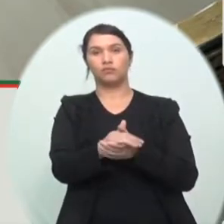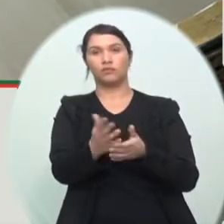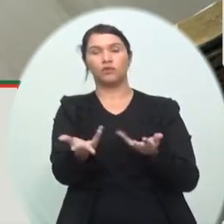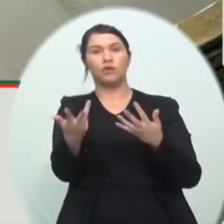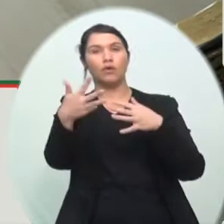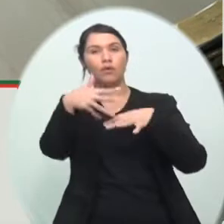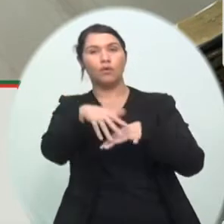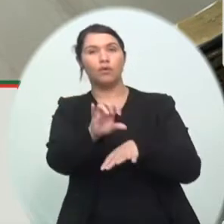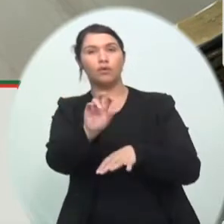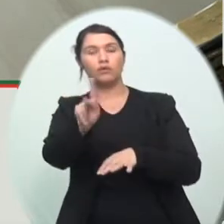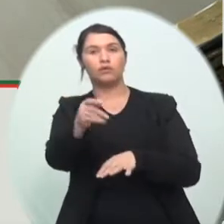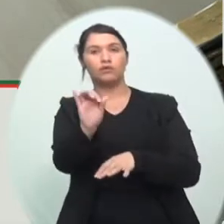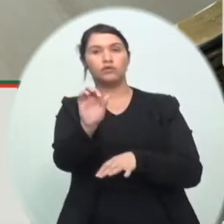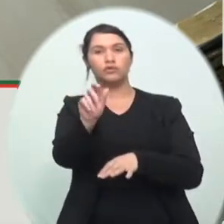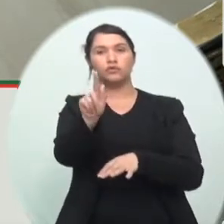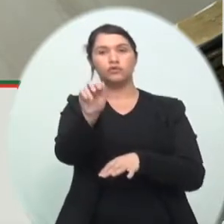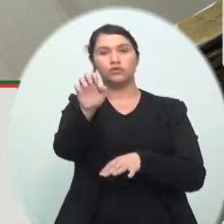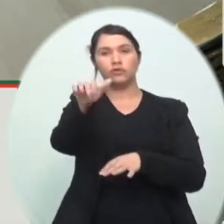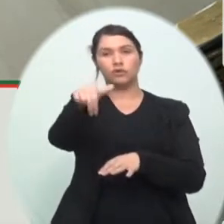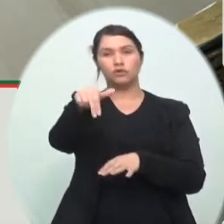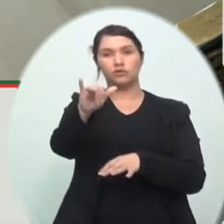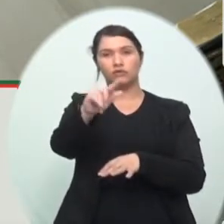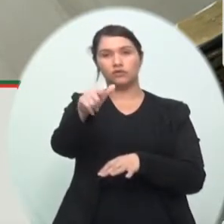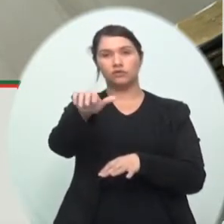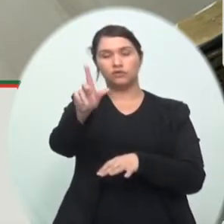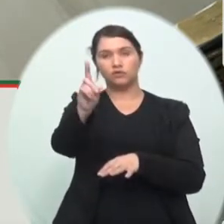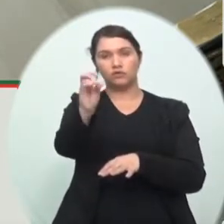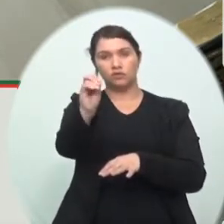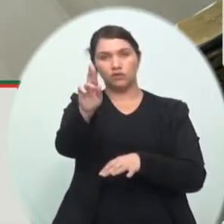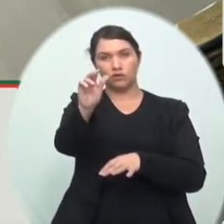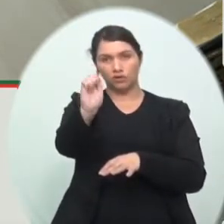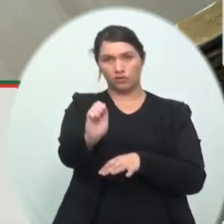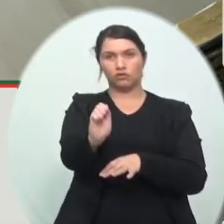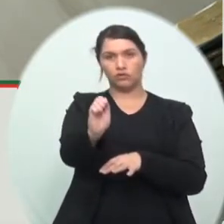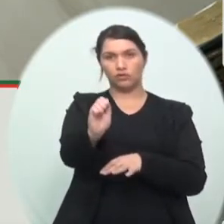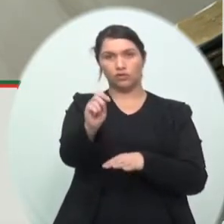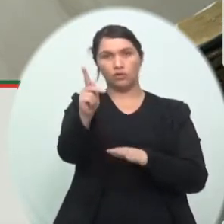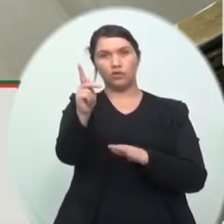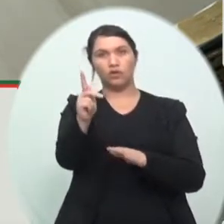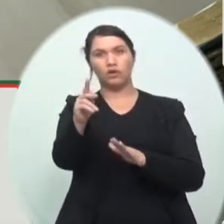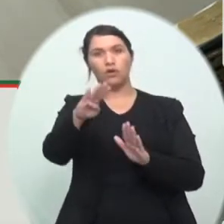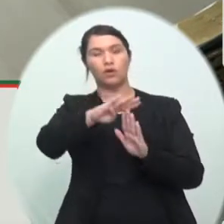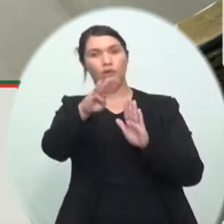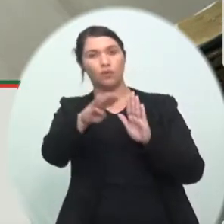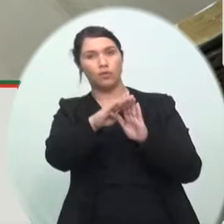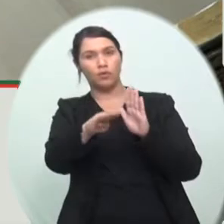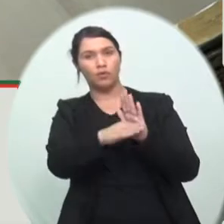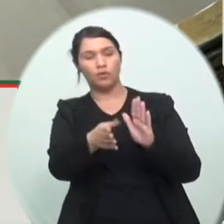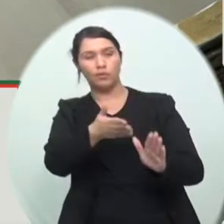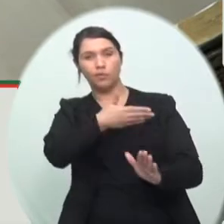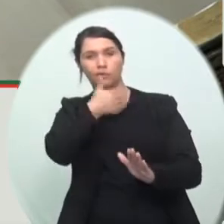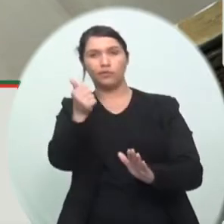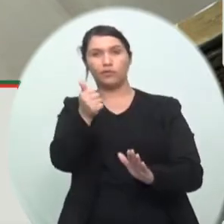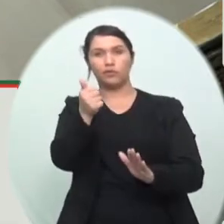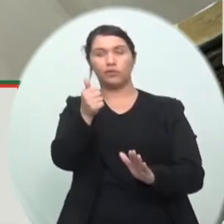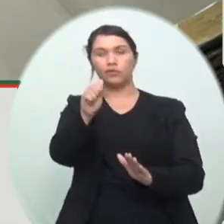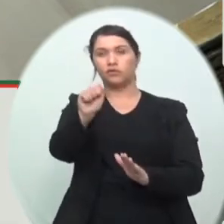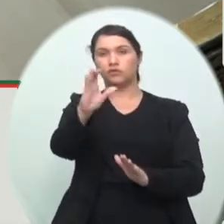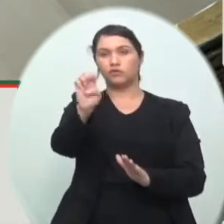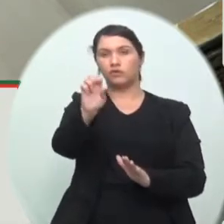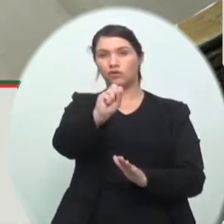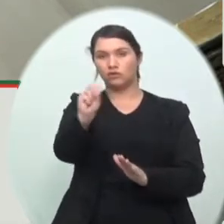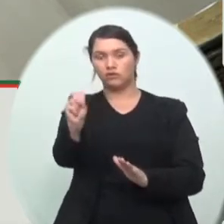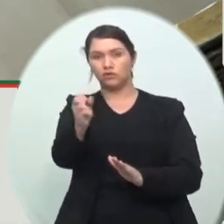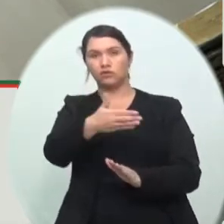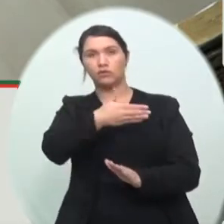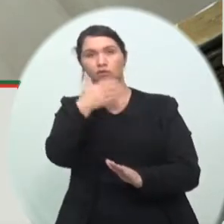higienizadoras da unidade de saúde pertencentes ao município no programa de melhoria do acesso e da qualidade na atenção básica. Em